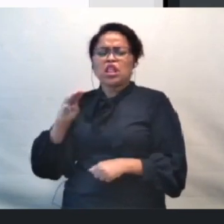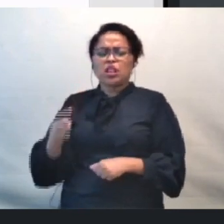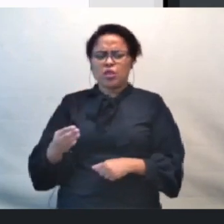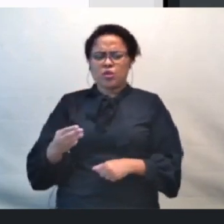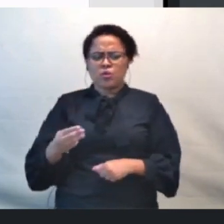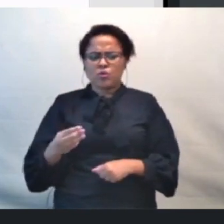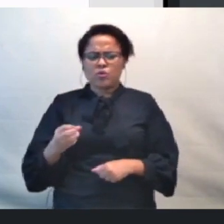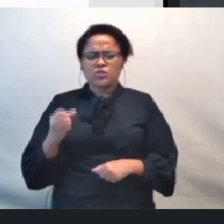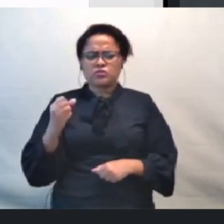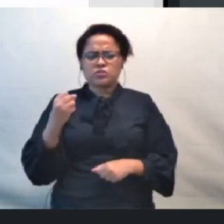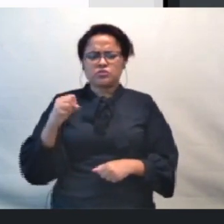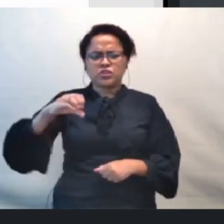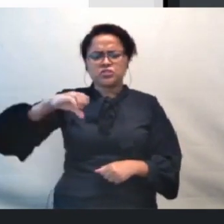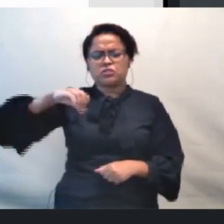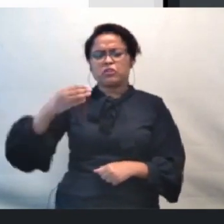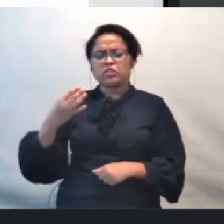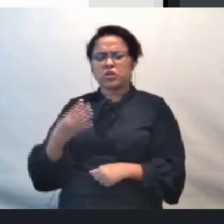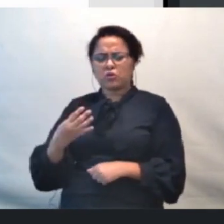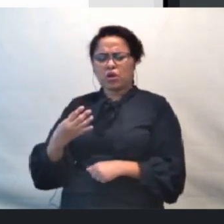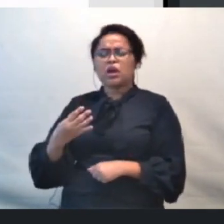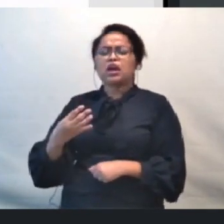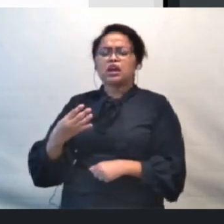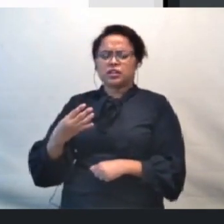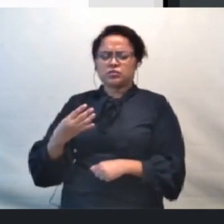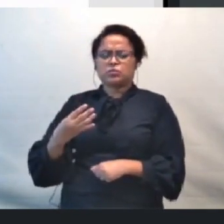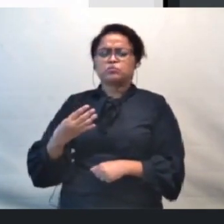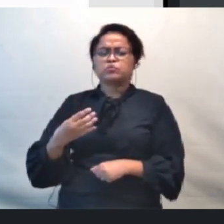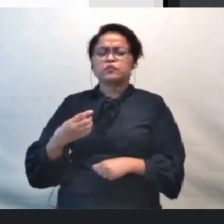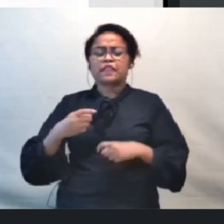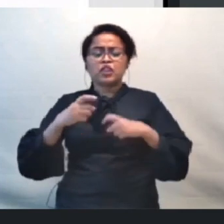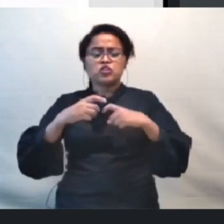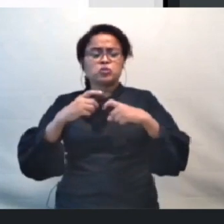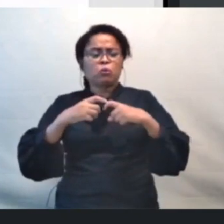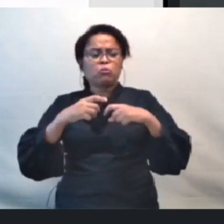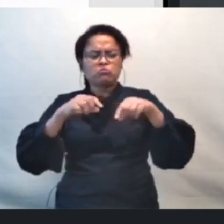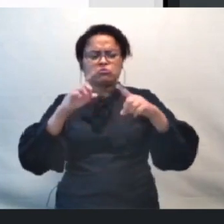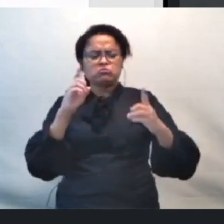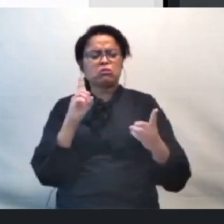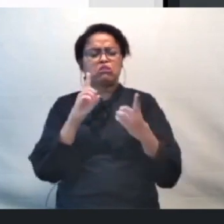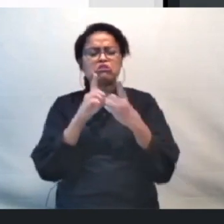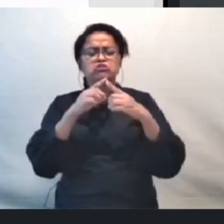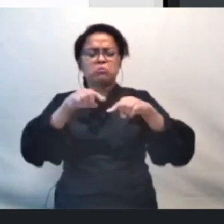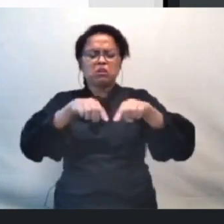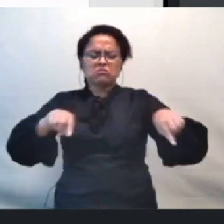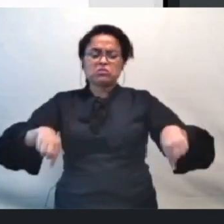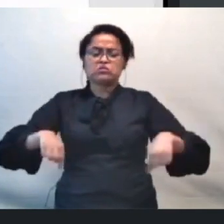5.894.000 consultas realizadas em centros de saúde. A meta era de